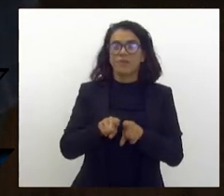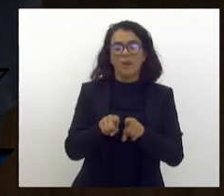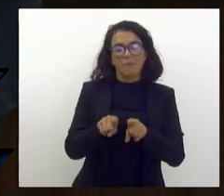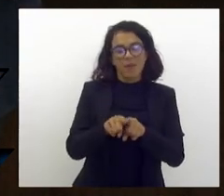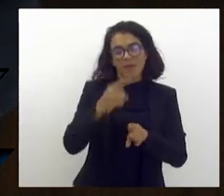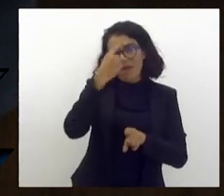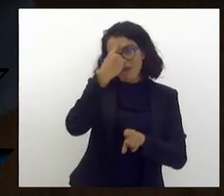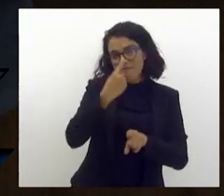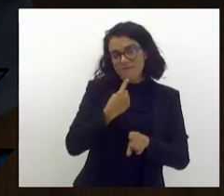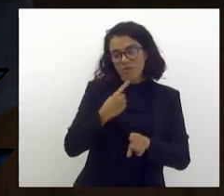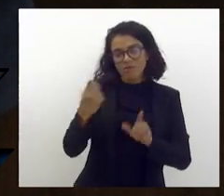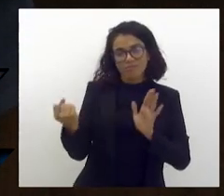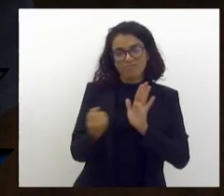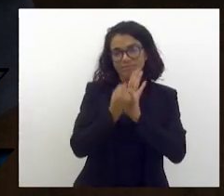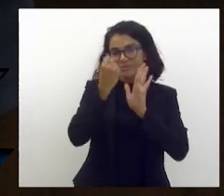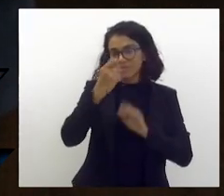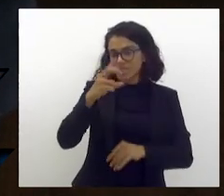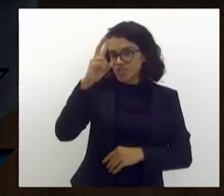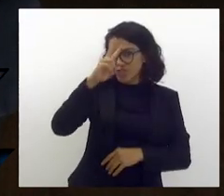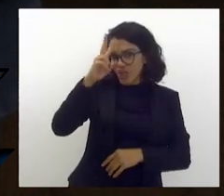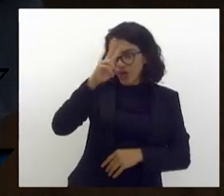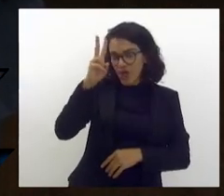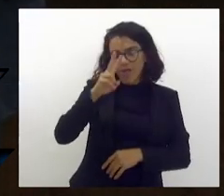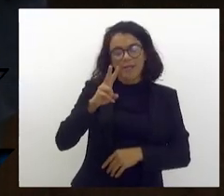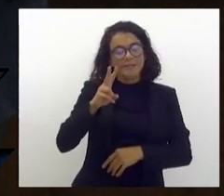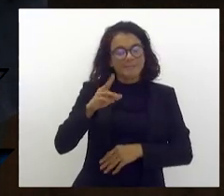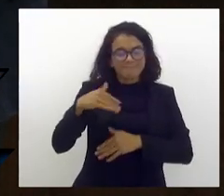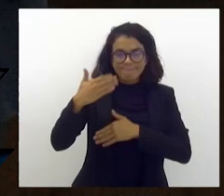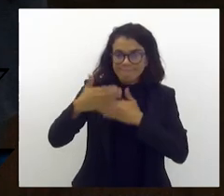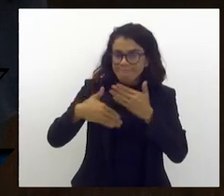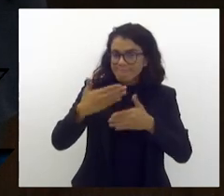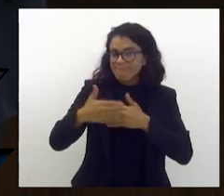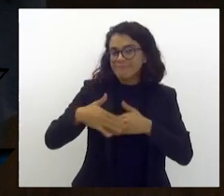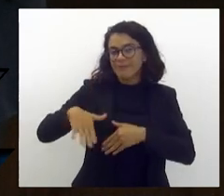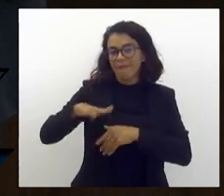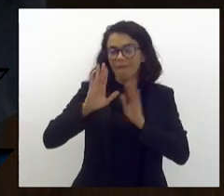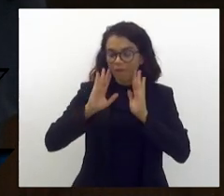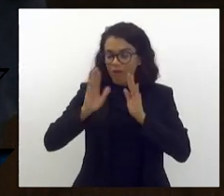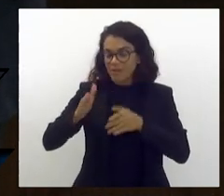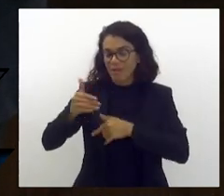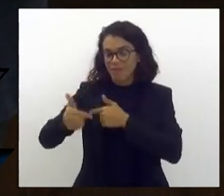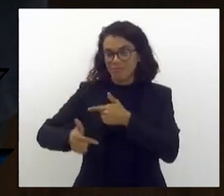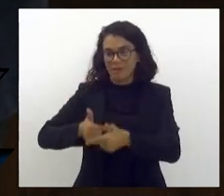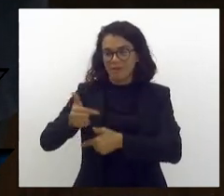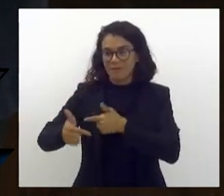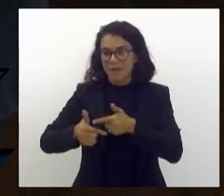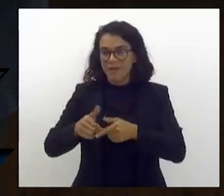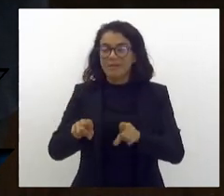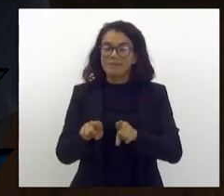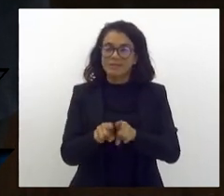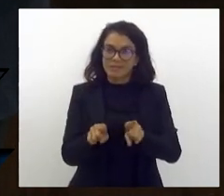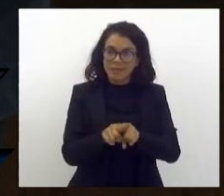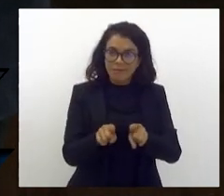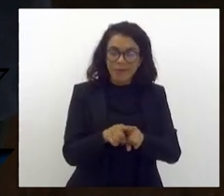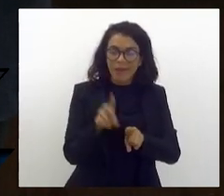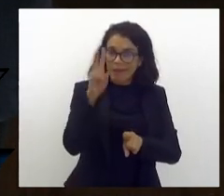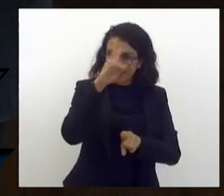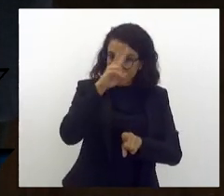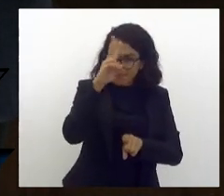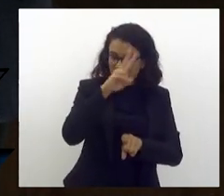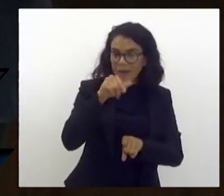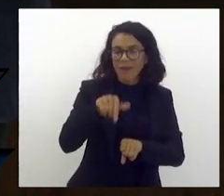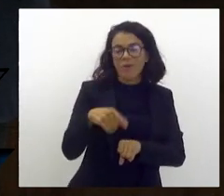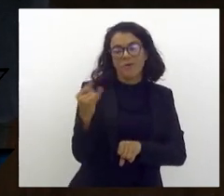compromisso histórico que Dom Valdir teve sempre com a classe trabalhadora, mas também queria ressaltar